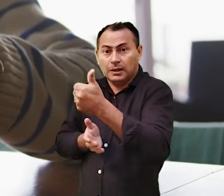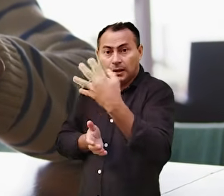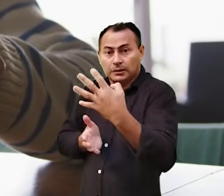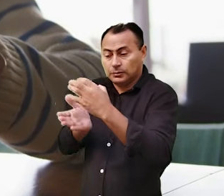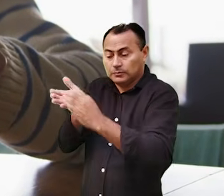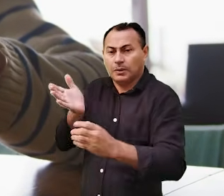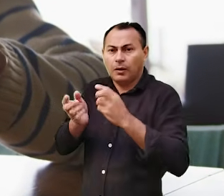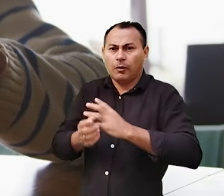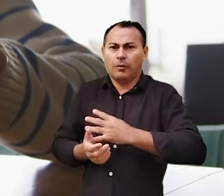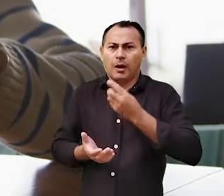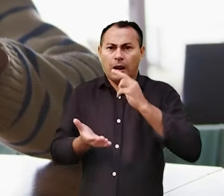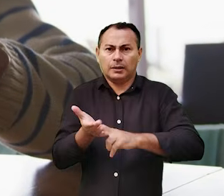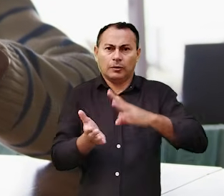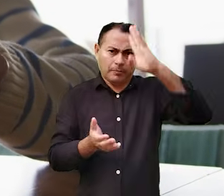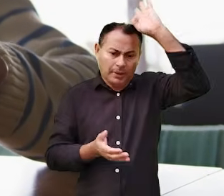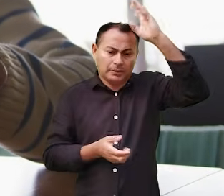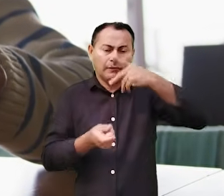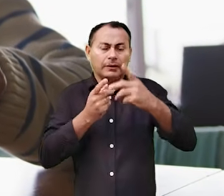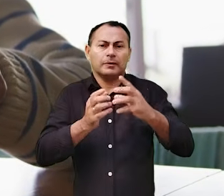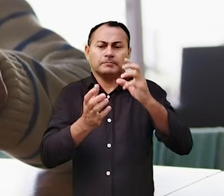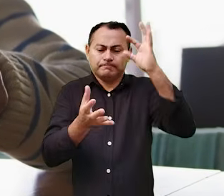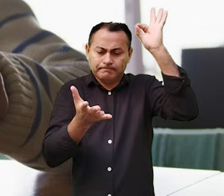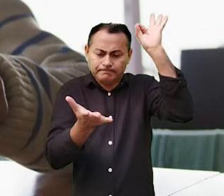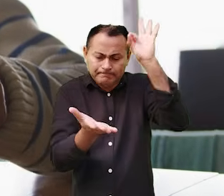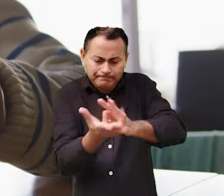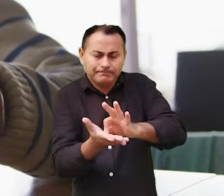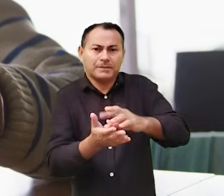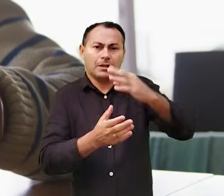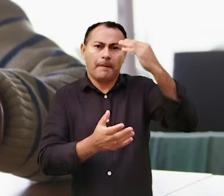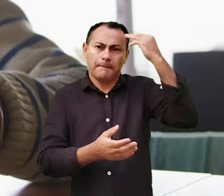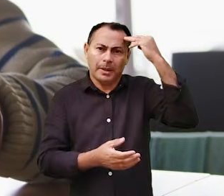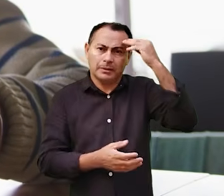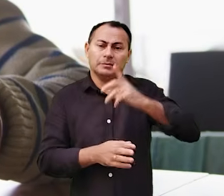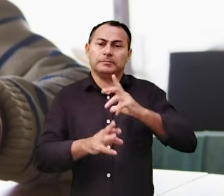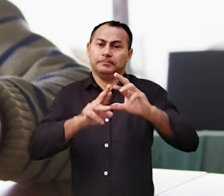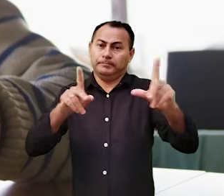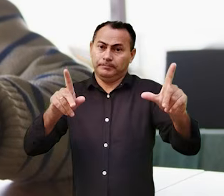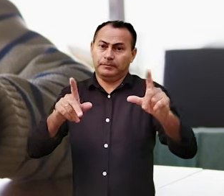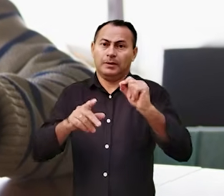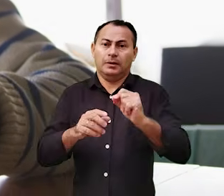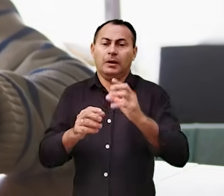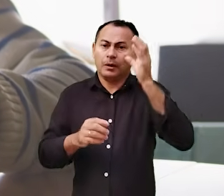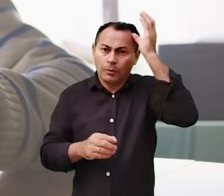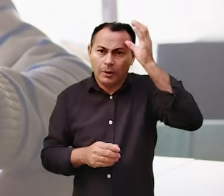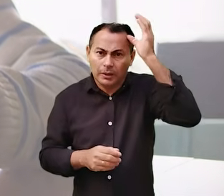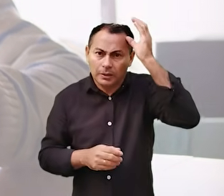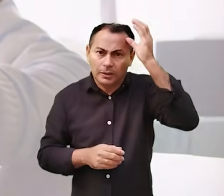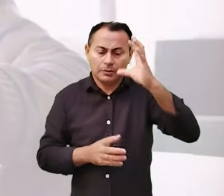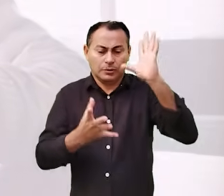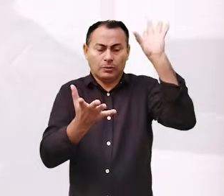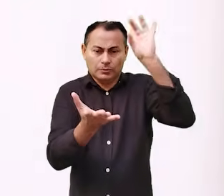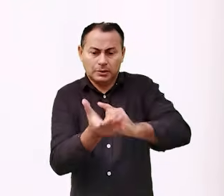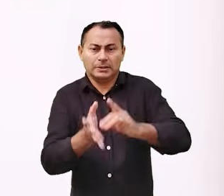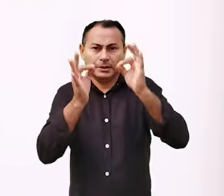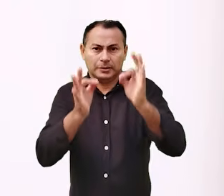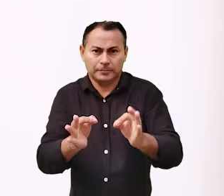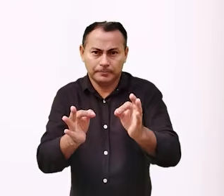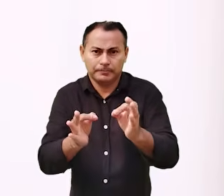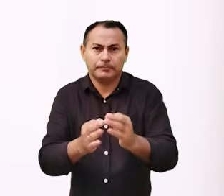um deve estar plenamente convicto em sua própria mente. Existe uma diferença entre consciência e